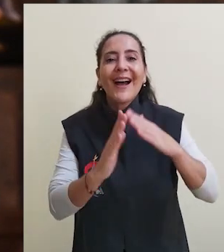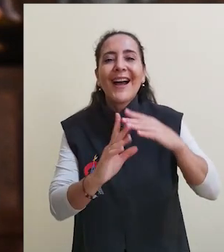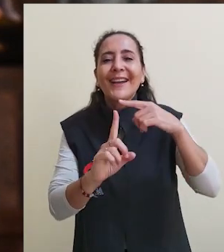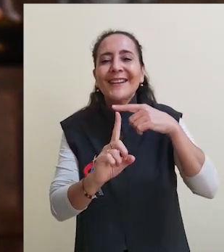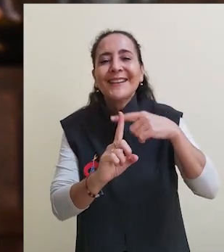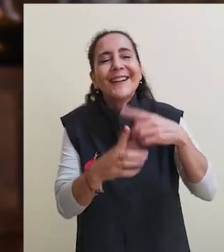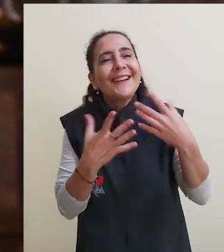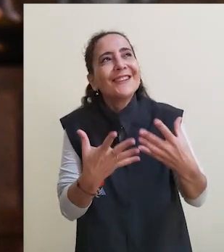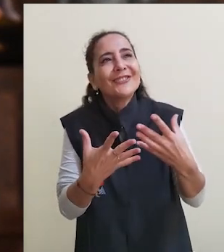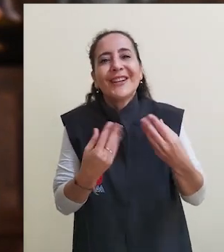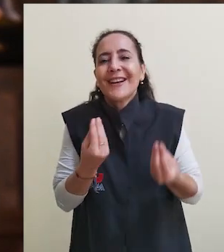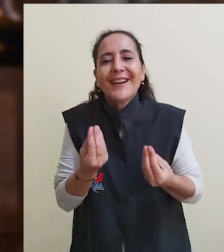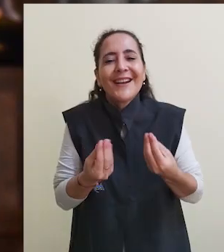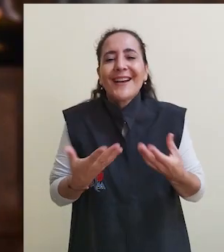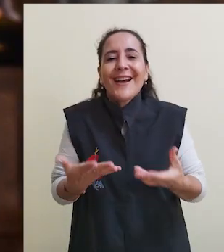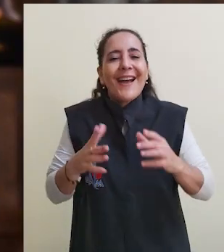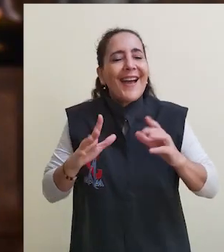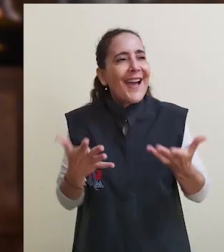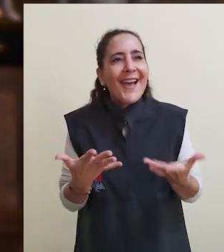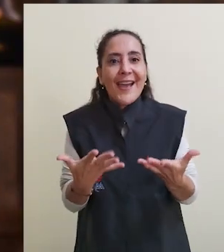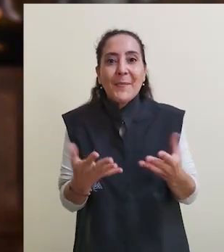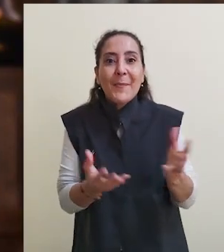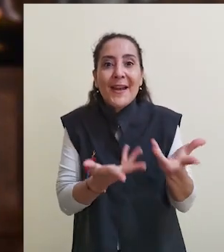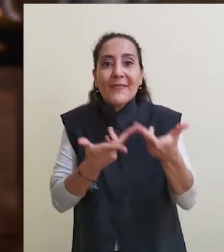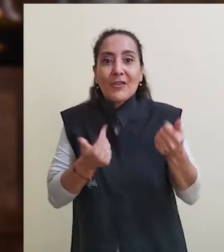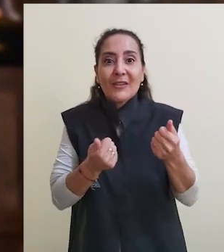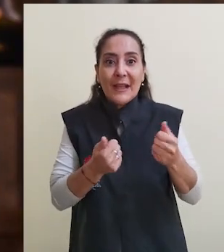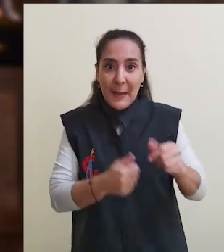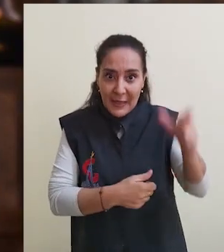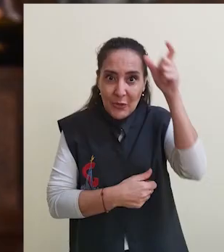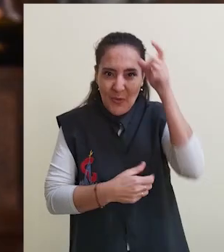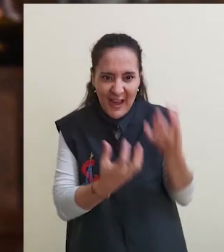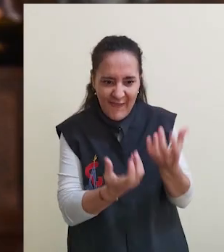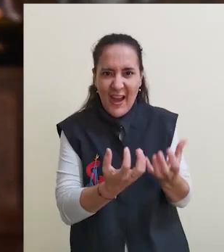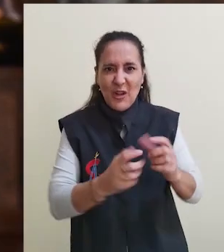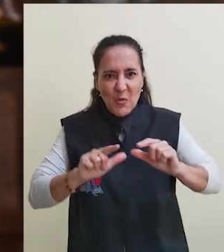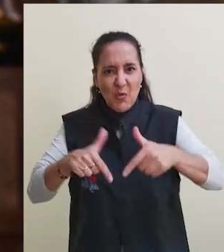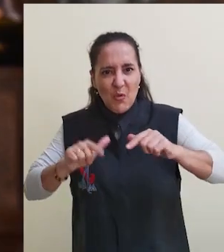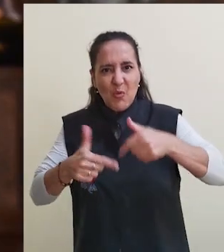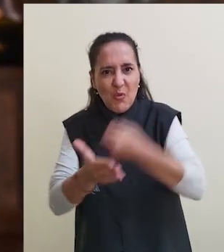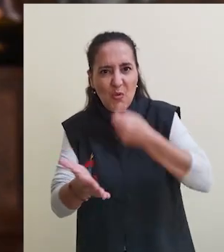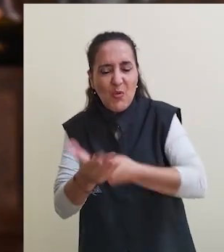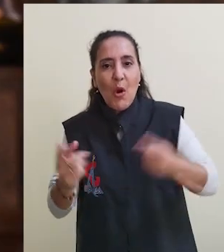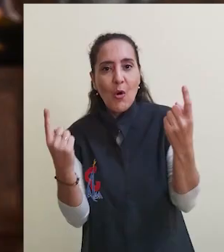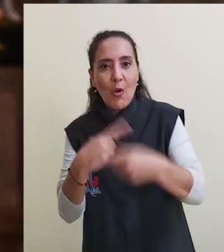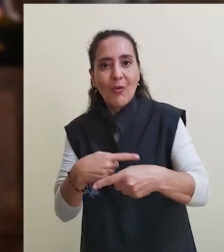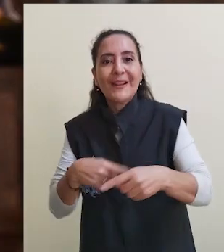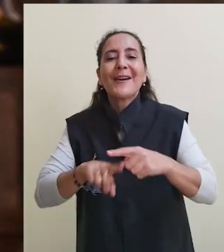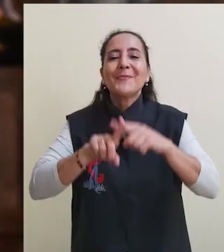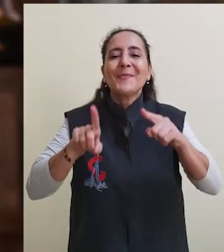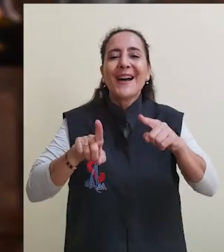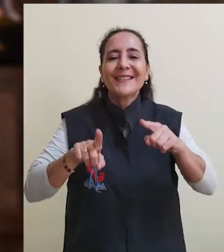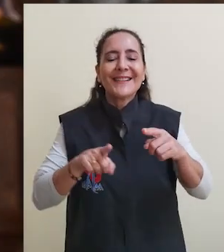nos séculos e a gente experimenta no hoje, né? A luta do inferno contra a igreja. Seja na pessoa dos seus ministros, dos